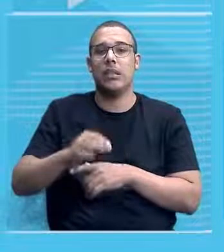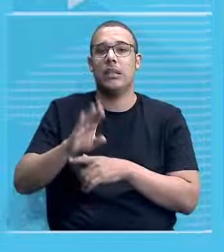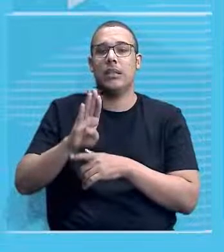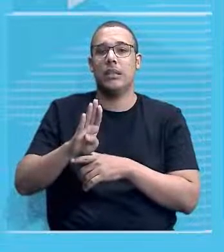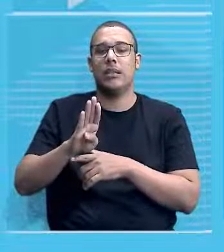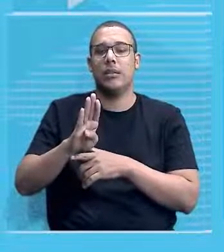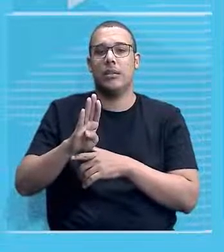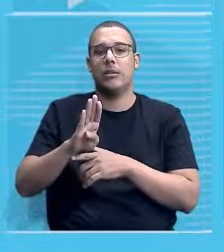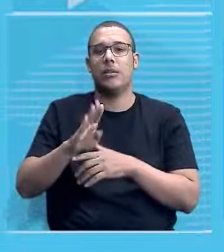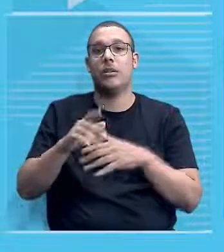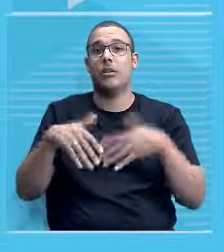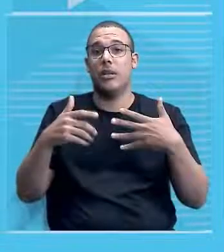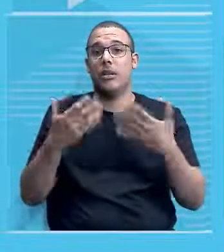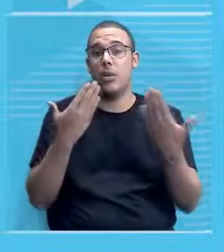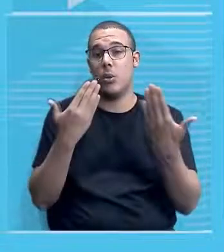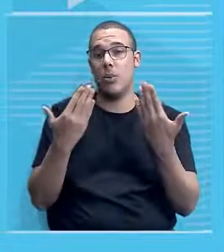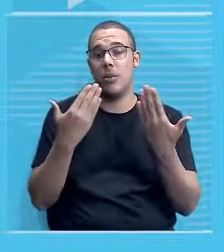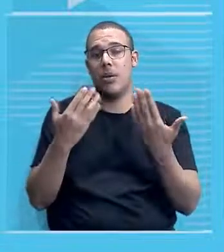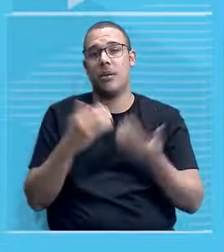contraste aí